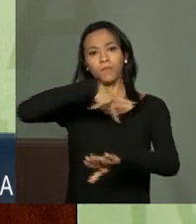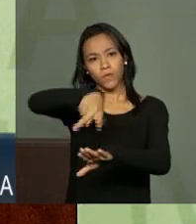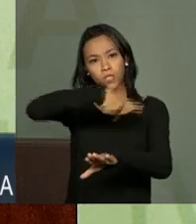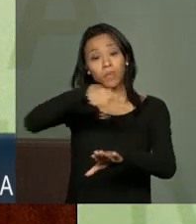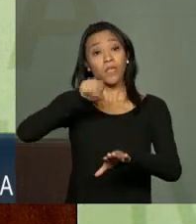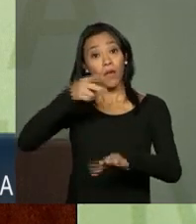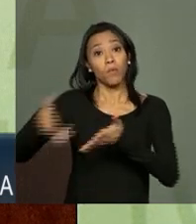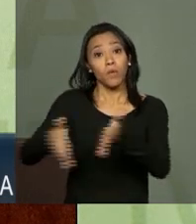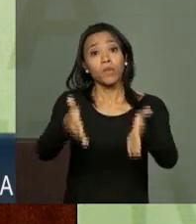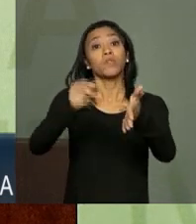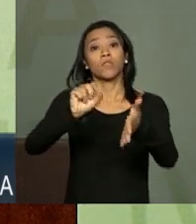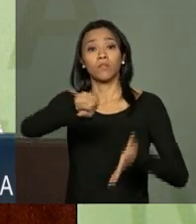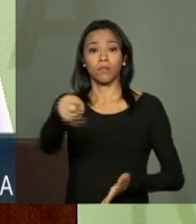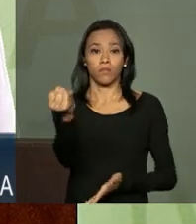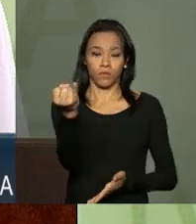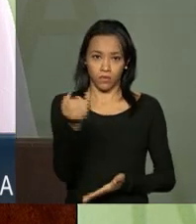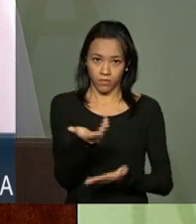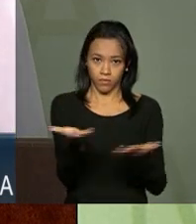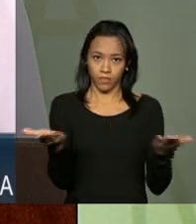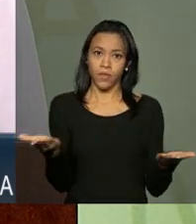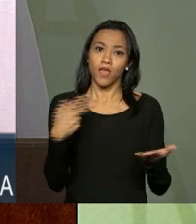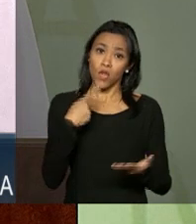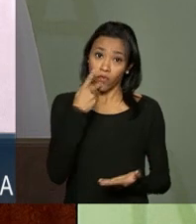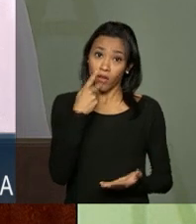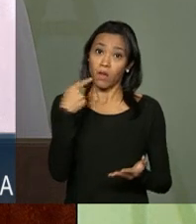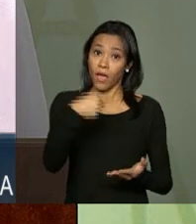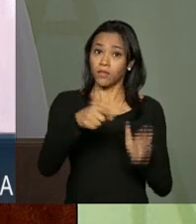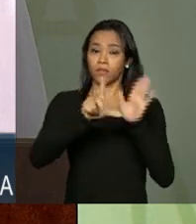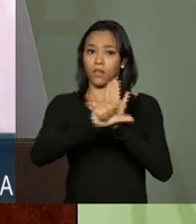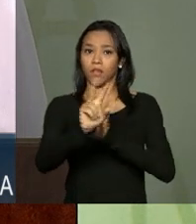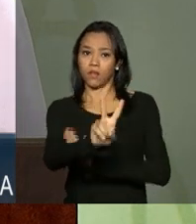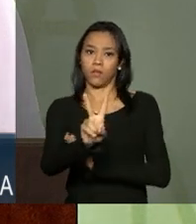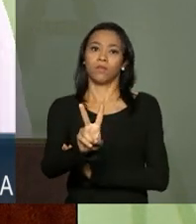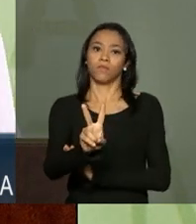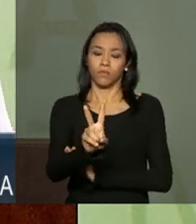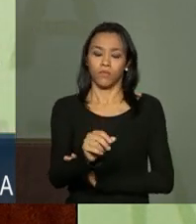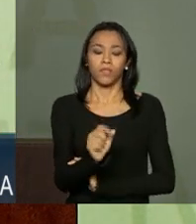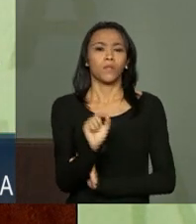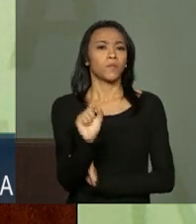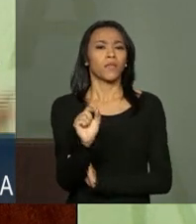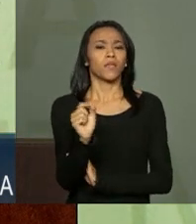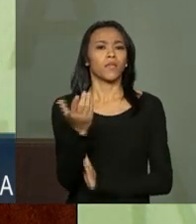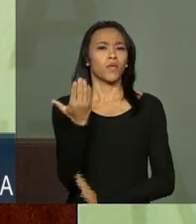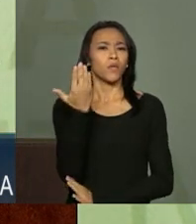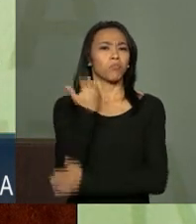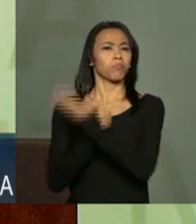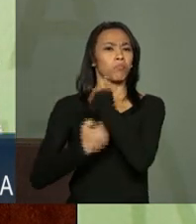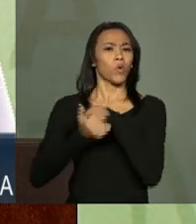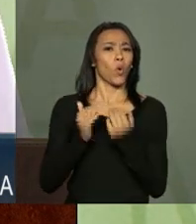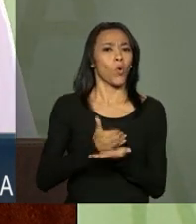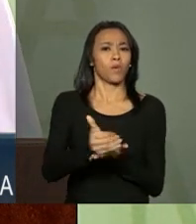de oportunidades. Eu cito essas medidas que começaram no governo